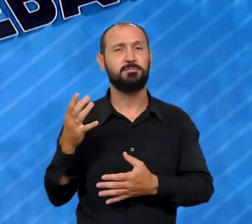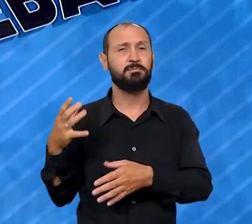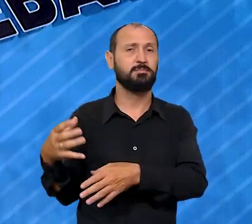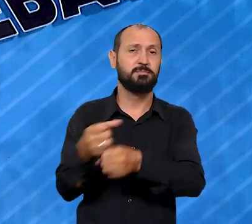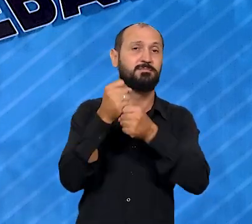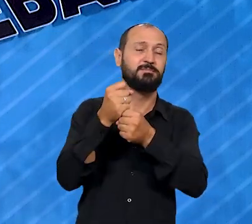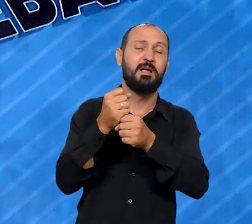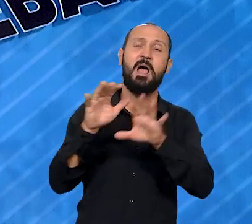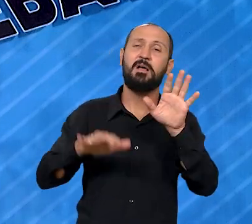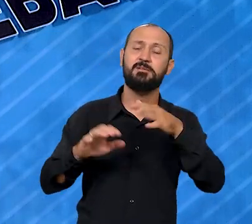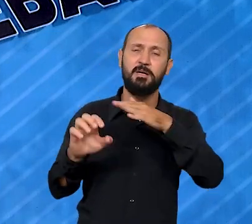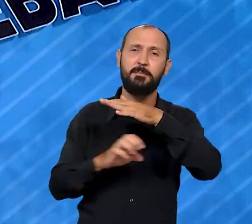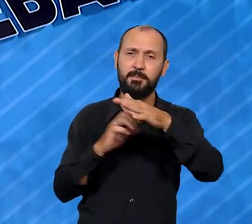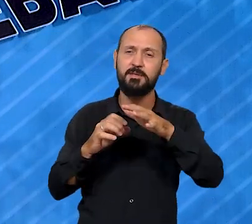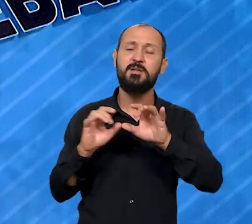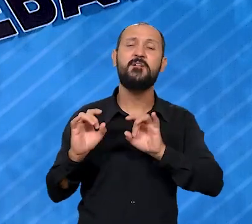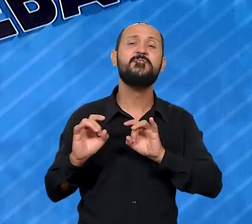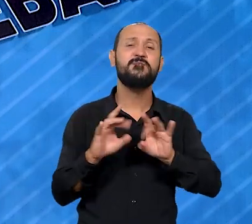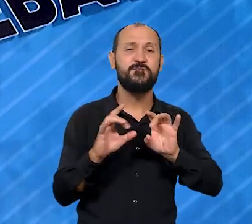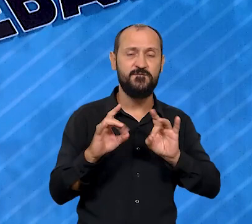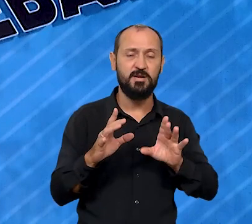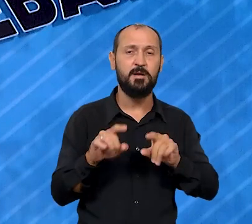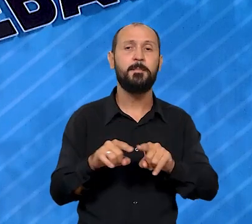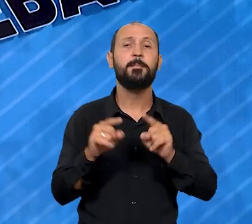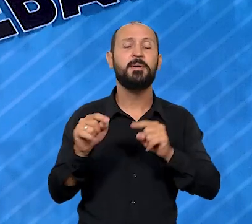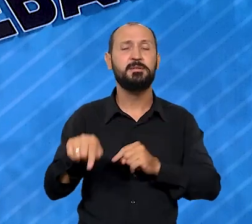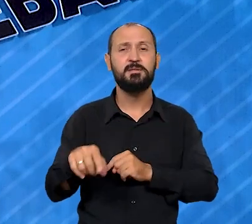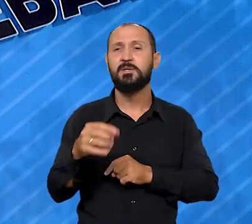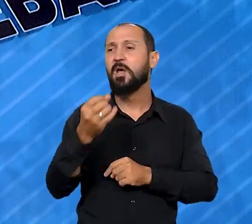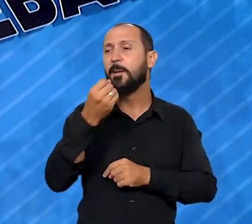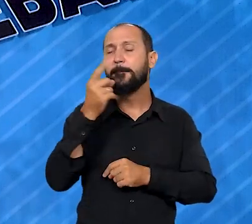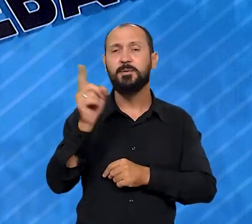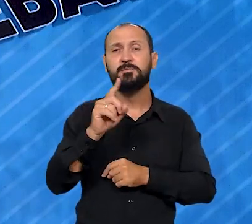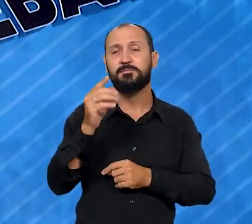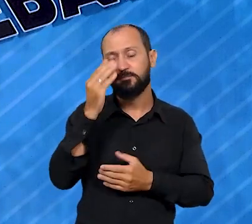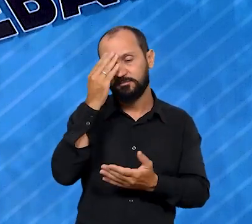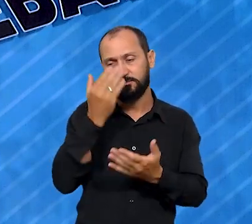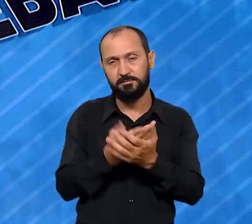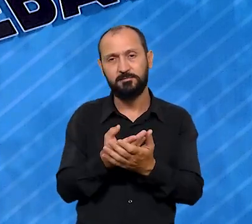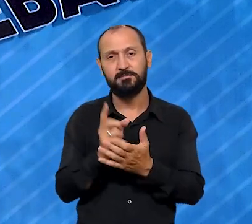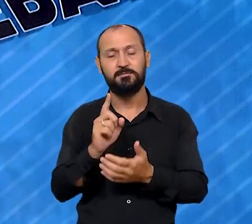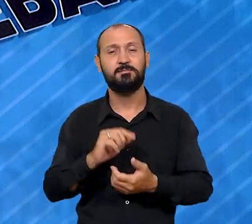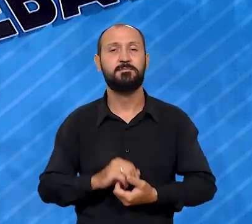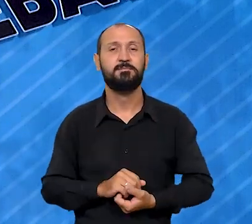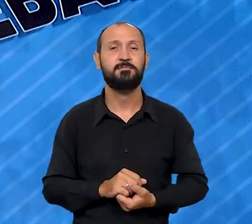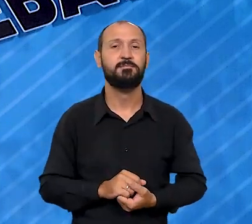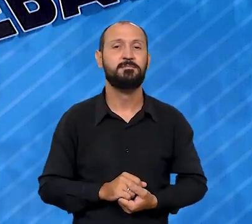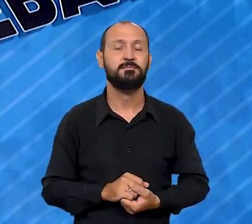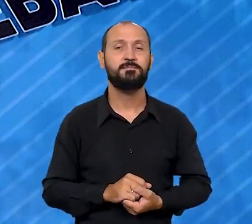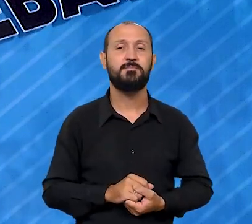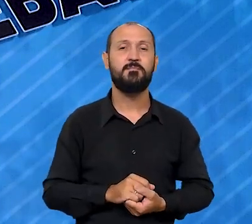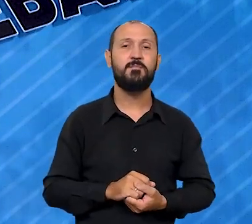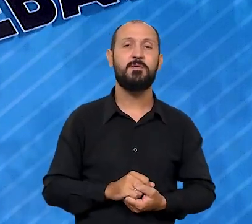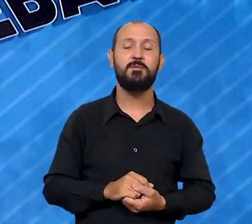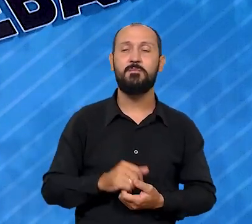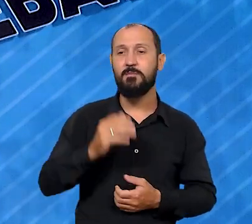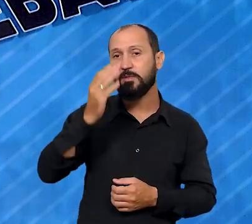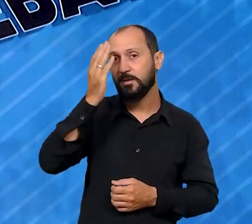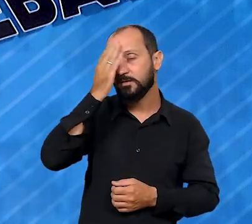produto que é confiável. Porque às vezes a empresa até vende o produto realmente, mas aquele produto não é um produto confiável,